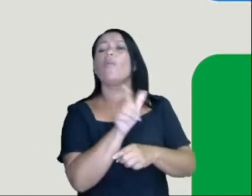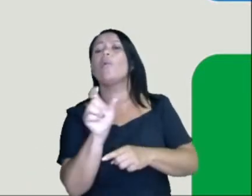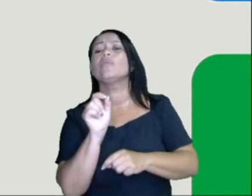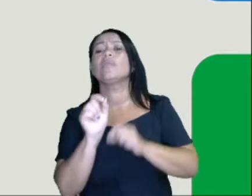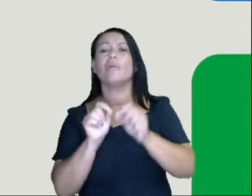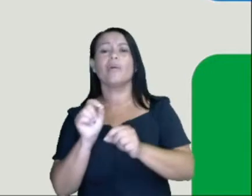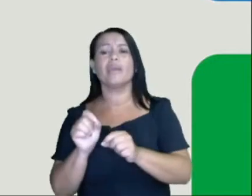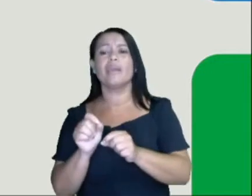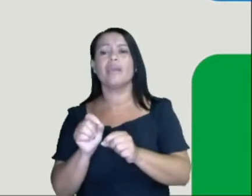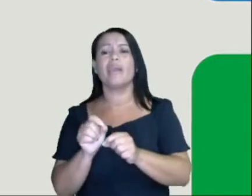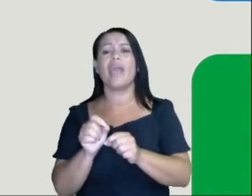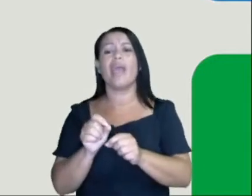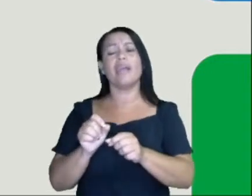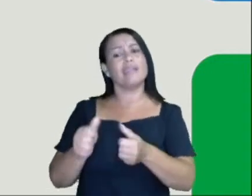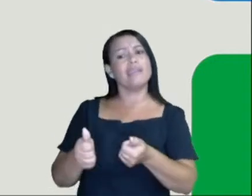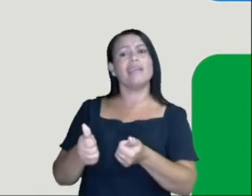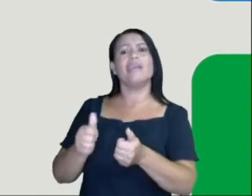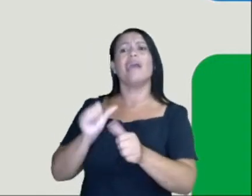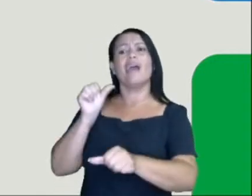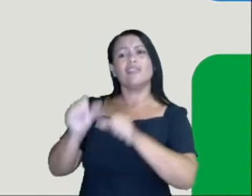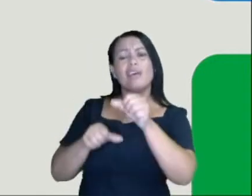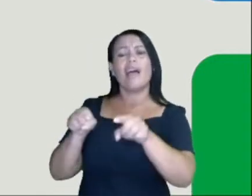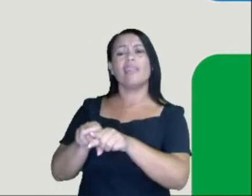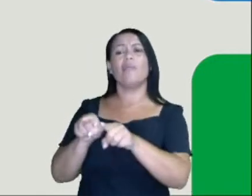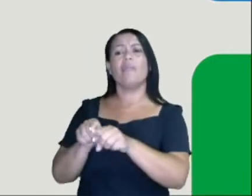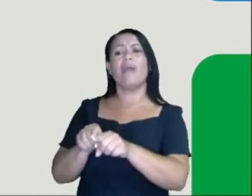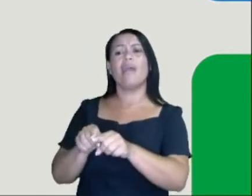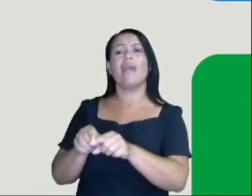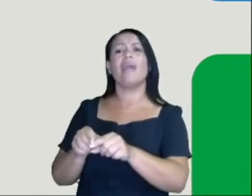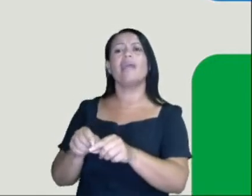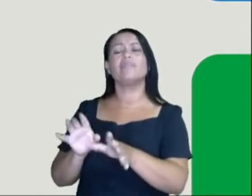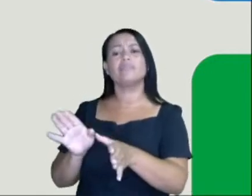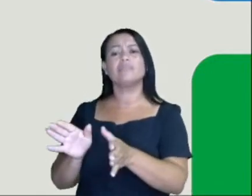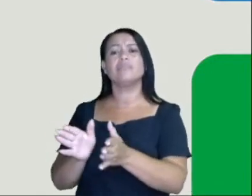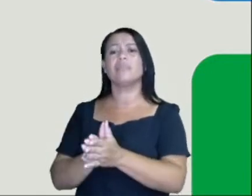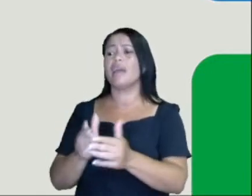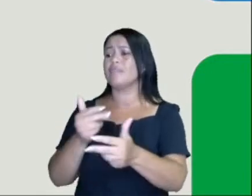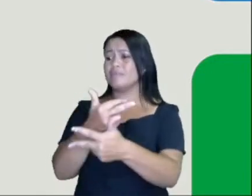de produzir ar para ele se manter flutuando,